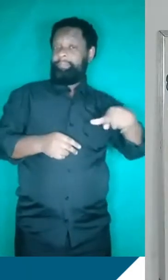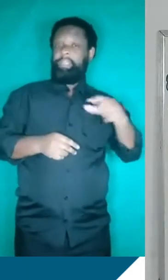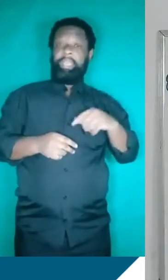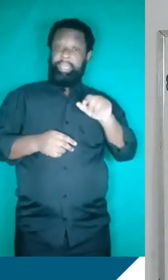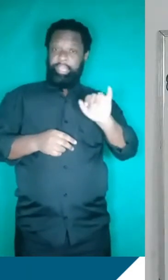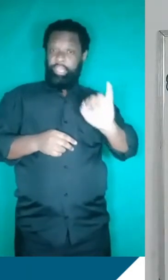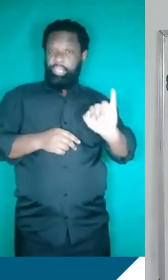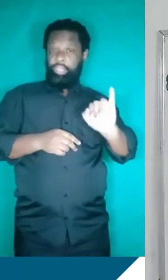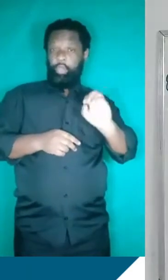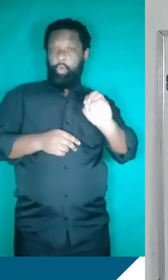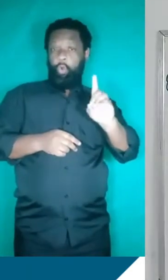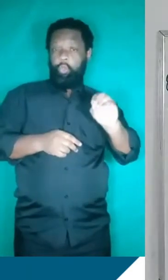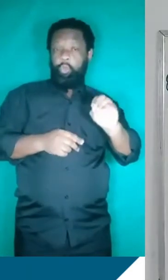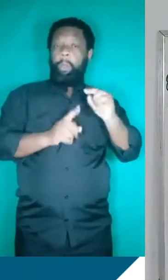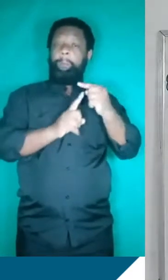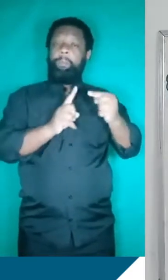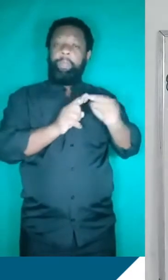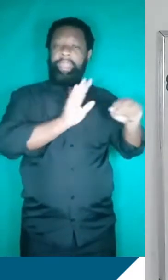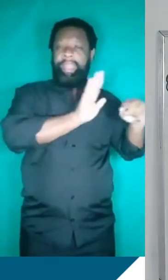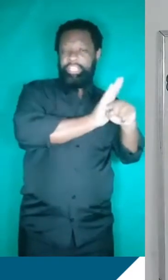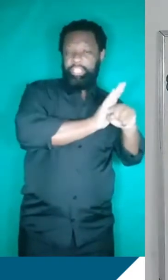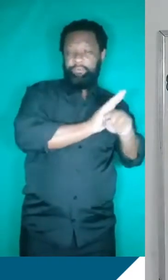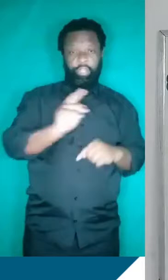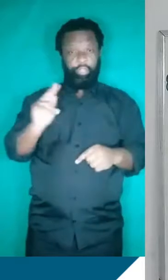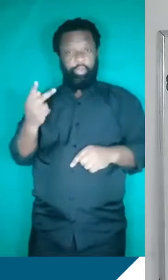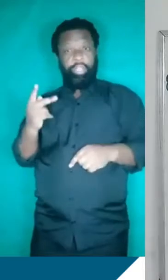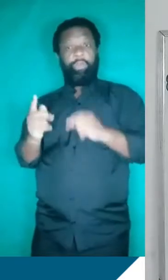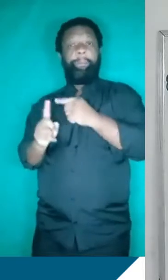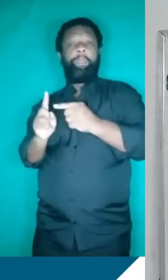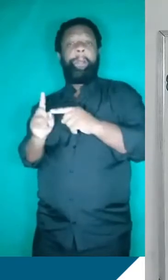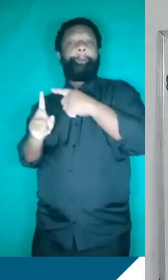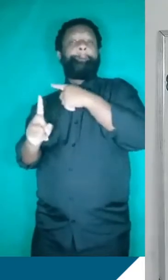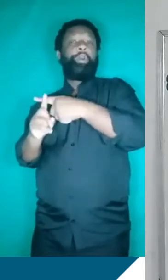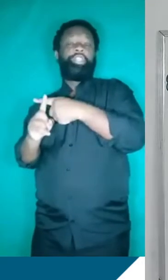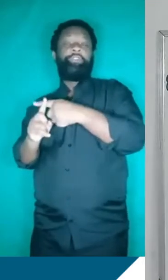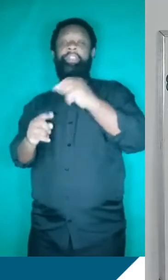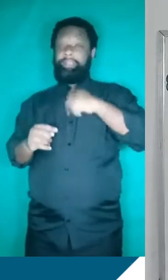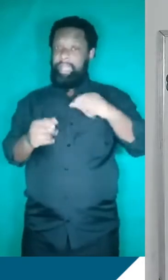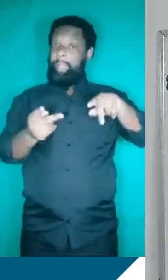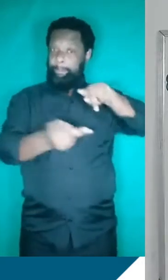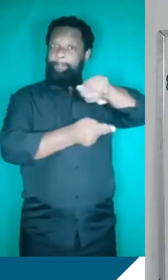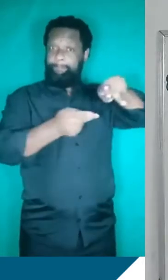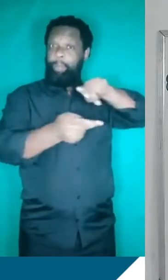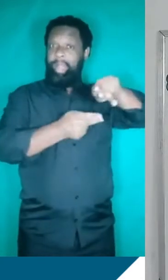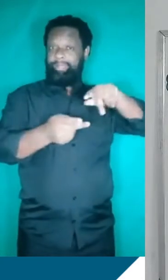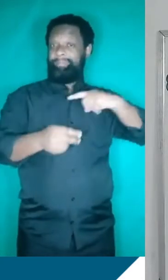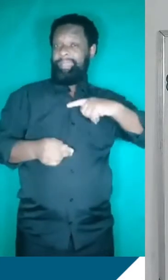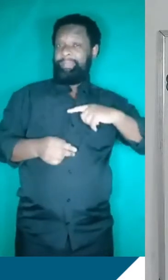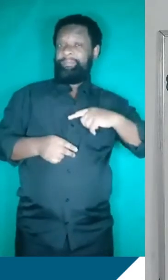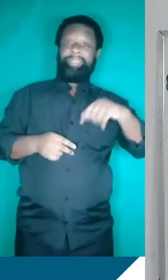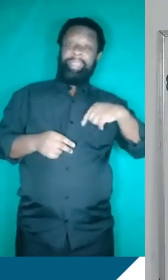isso, né? O iodo tem um polo parcialmente negativo e o hidrogênio parcialmente positivo. Então ela tem polaridade, ela é uma molécula